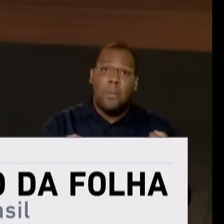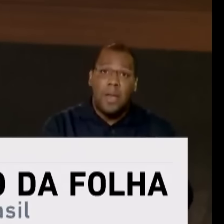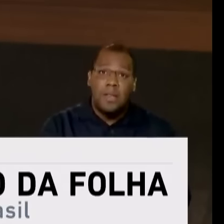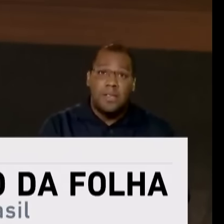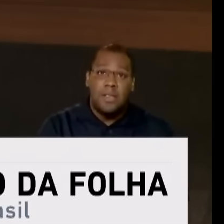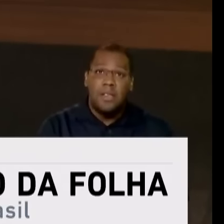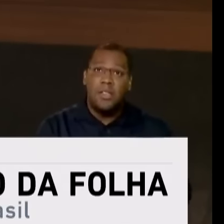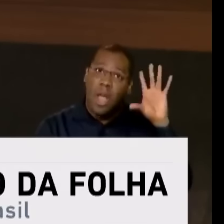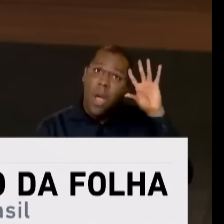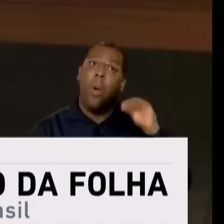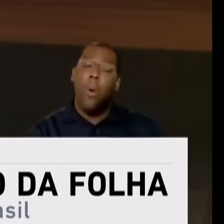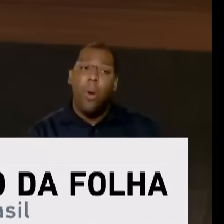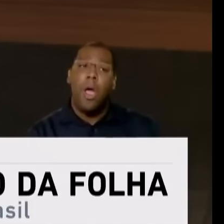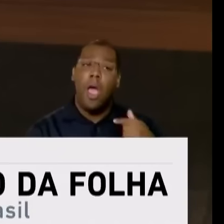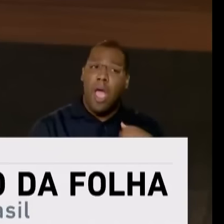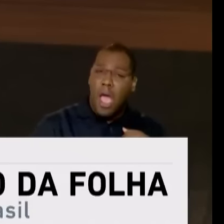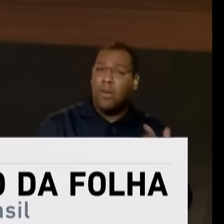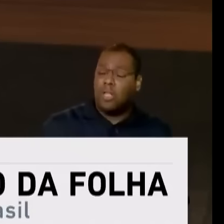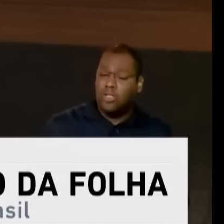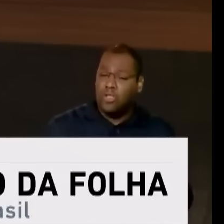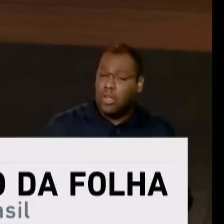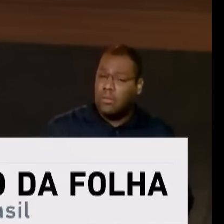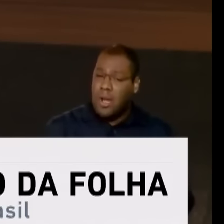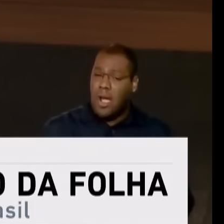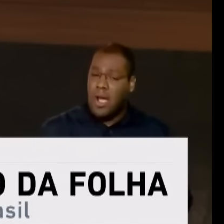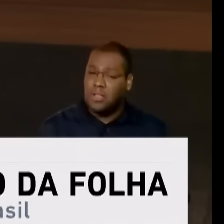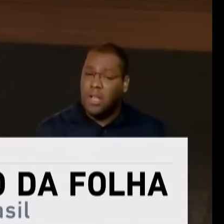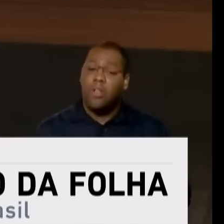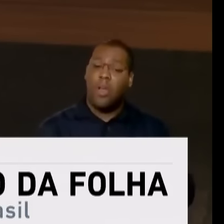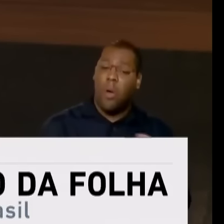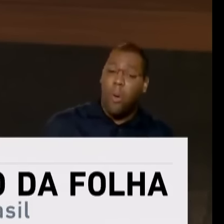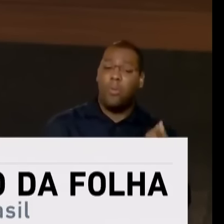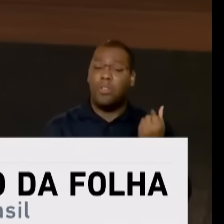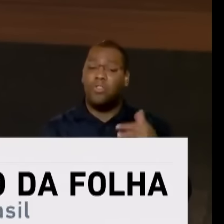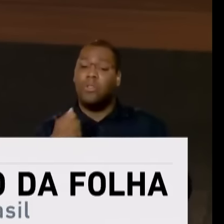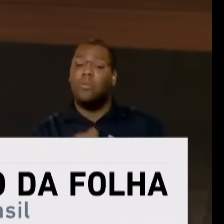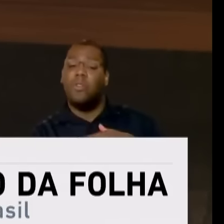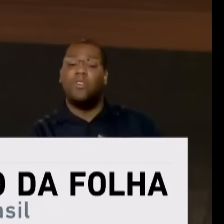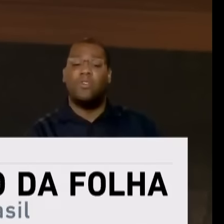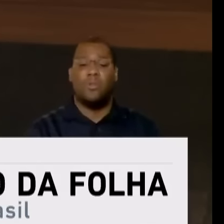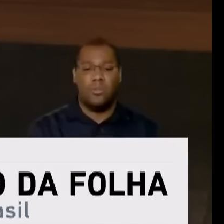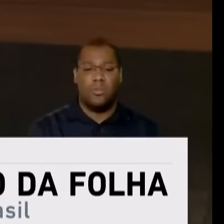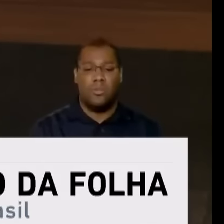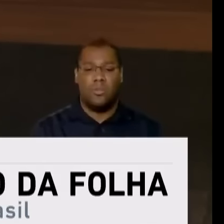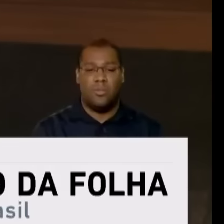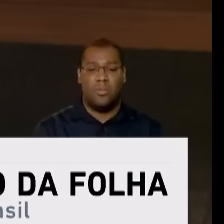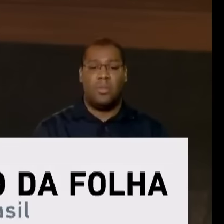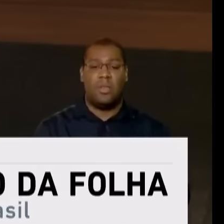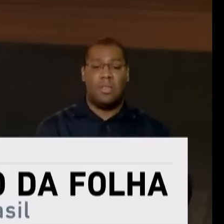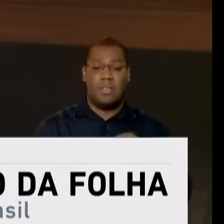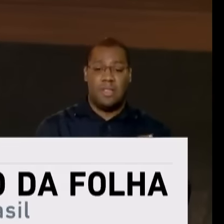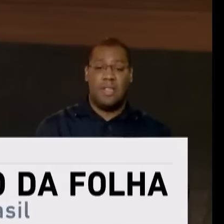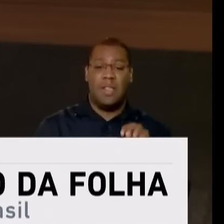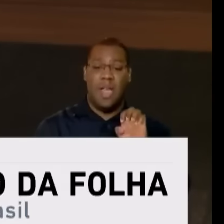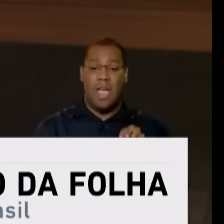Eu sempre faço uma pergunta para provocar os meus companheiros da imprensa. Se a EBC deu um aumento